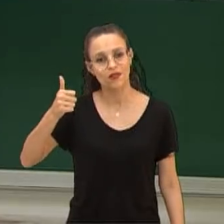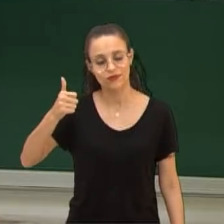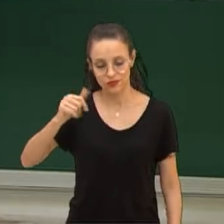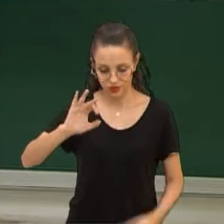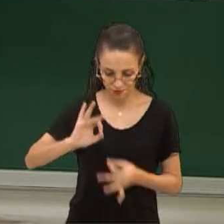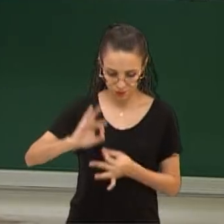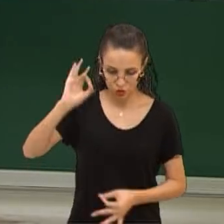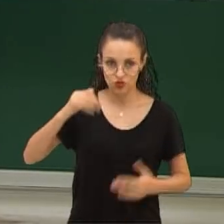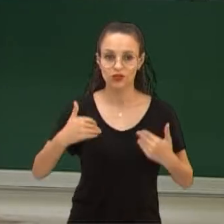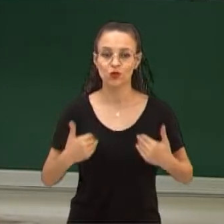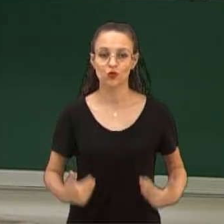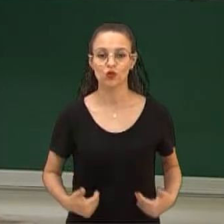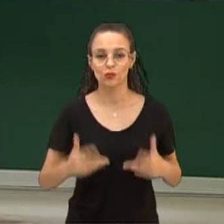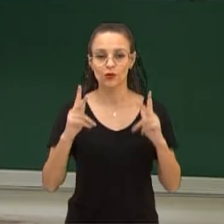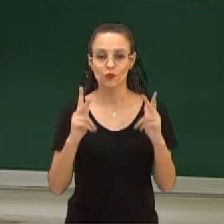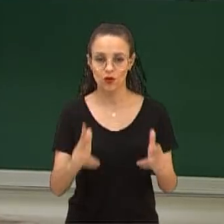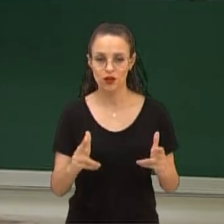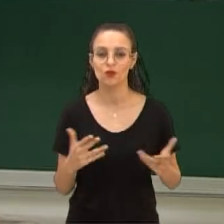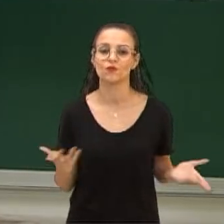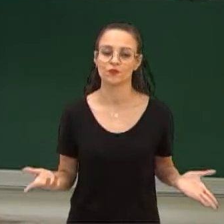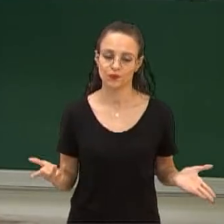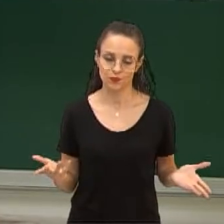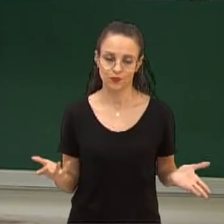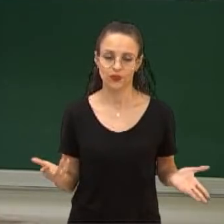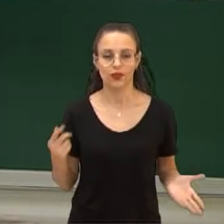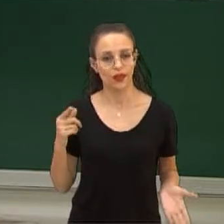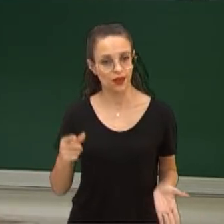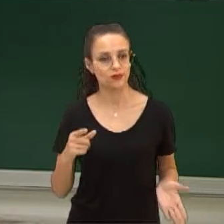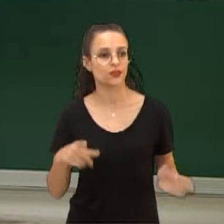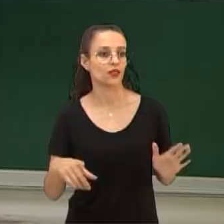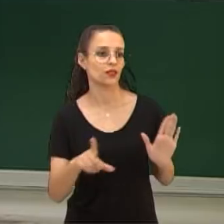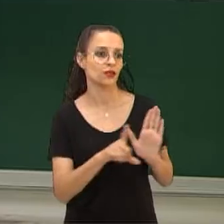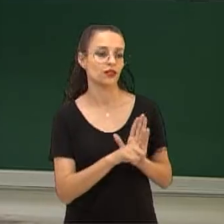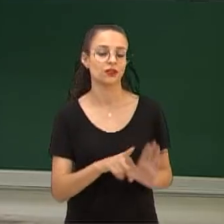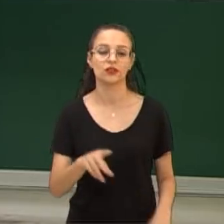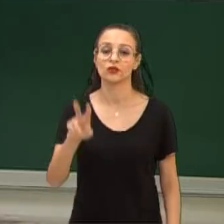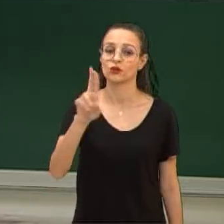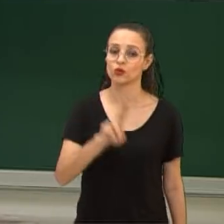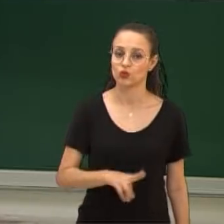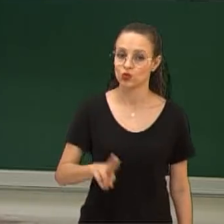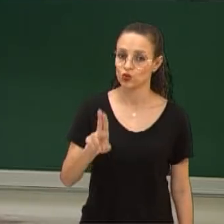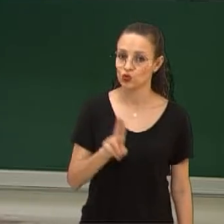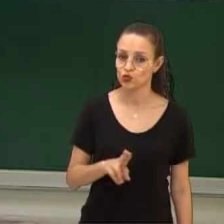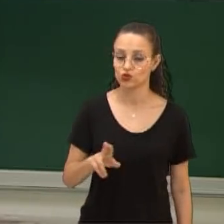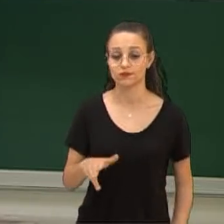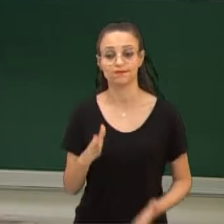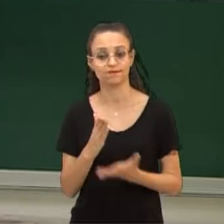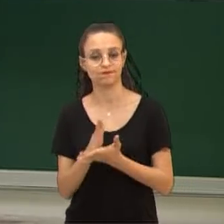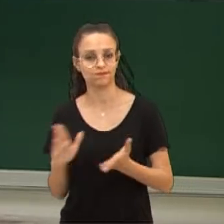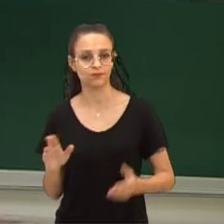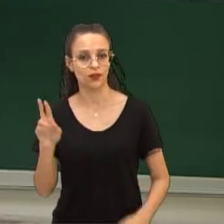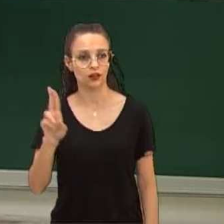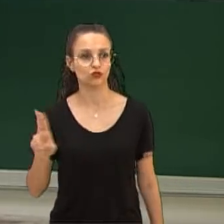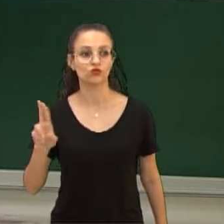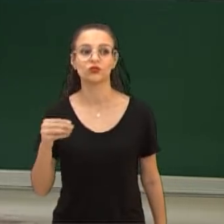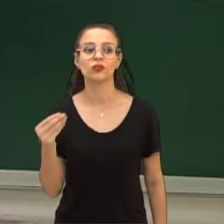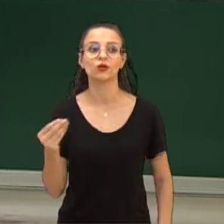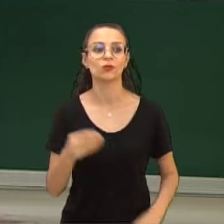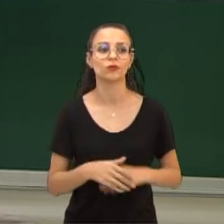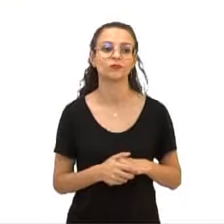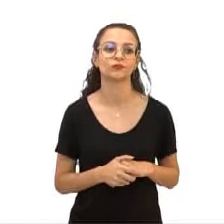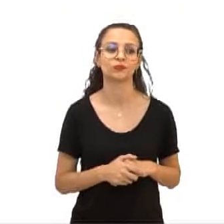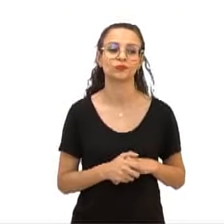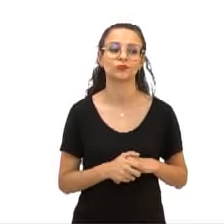corpo do macaco. A essa lei ele chamou de Lei do Uso e Desuso, que é assim,